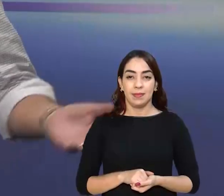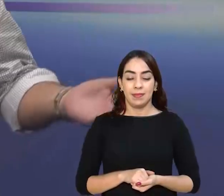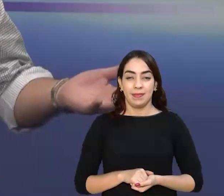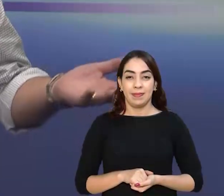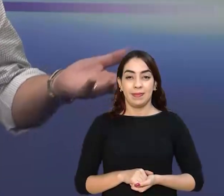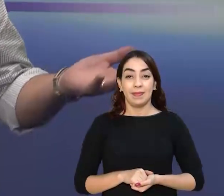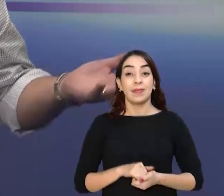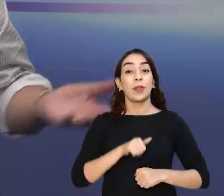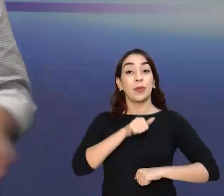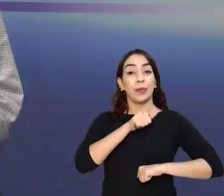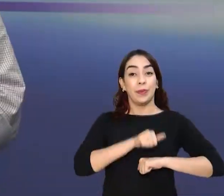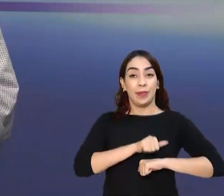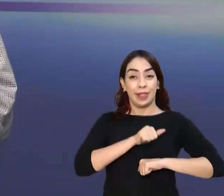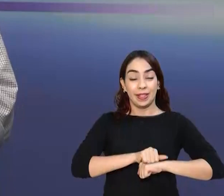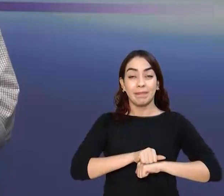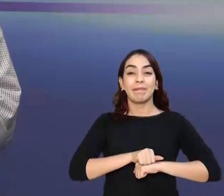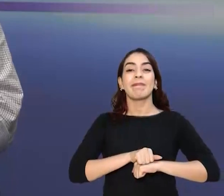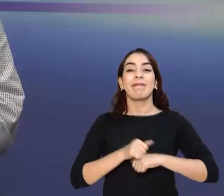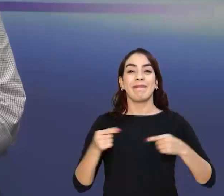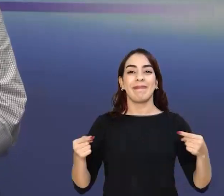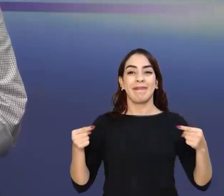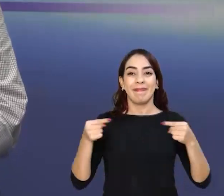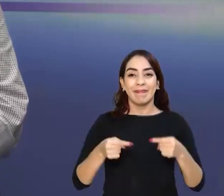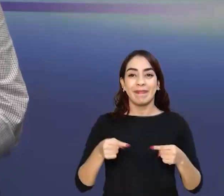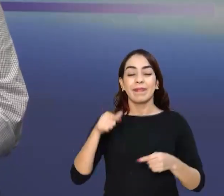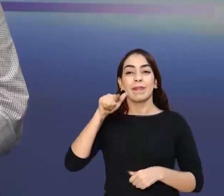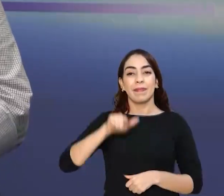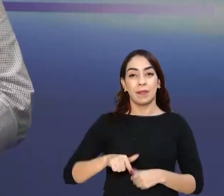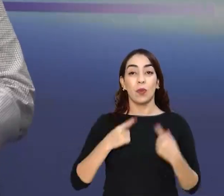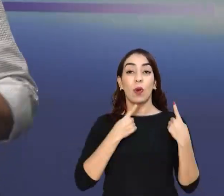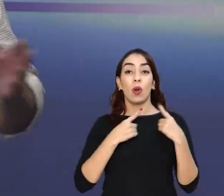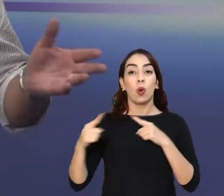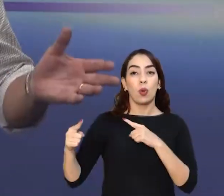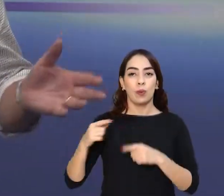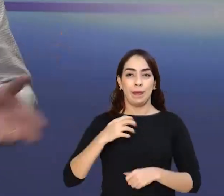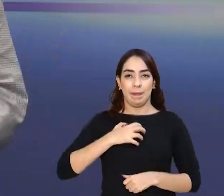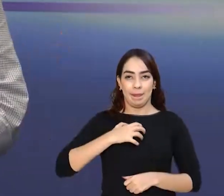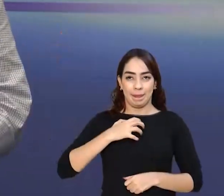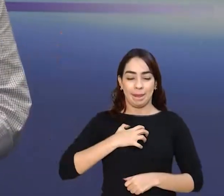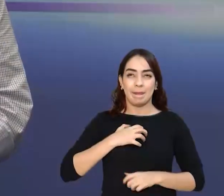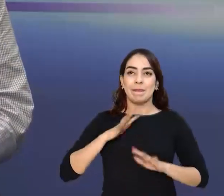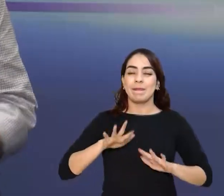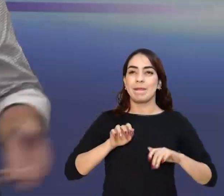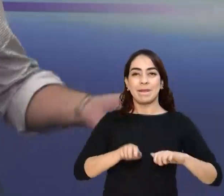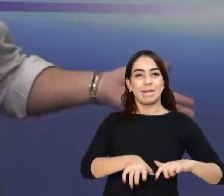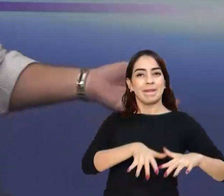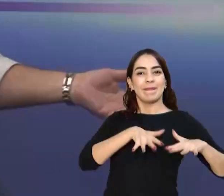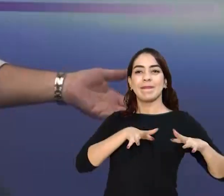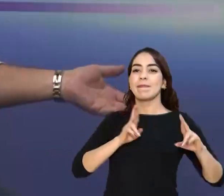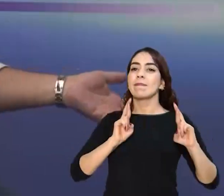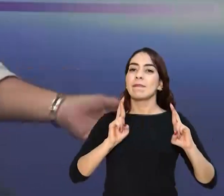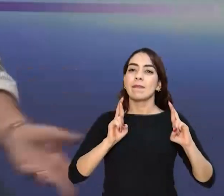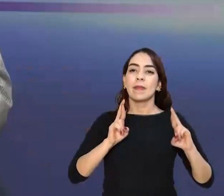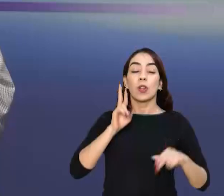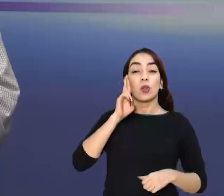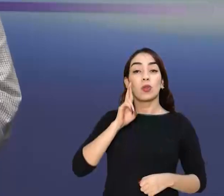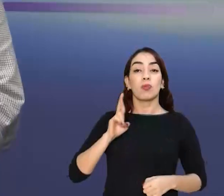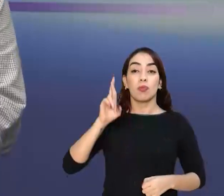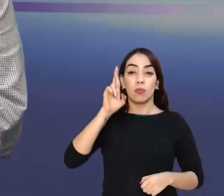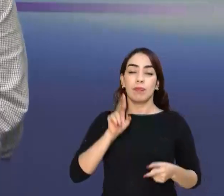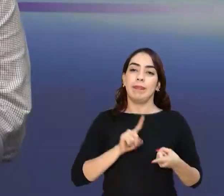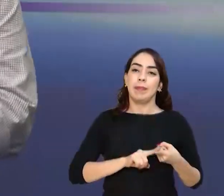E o Fortaleza empatou mais uma no Castelão contra o Bahia, quando havia uma grande expectativa da torcida, diretoria, jogadores e